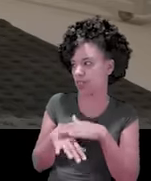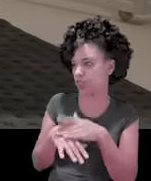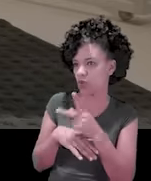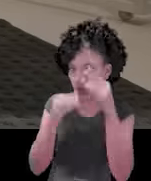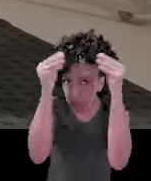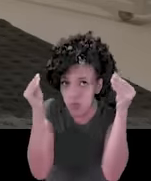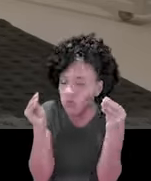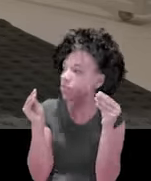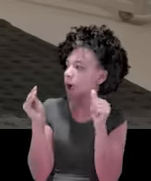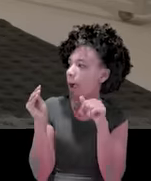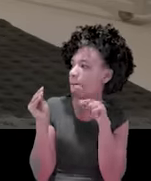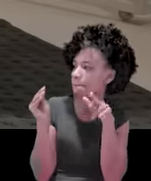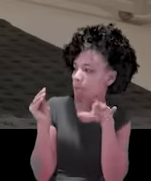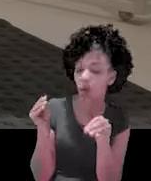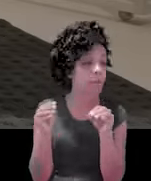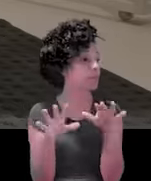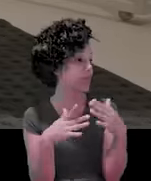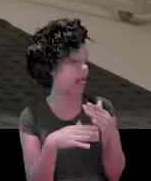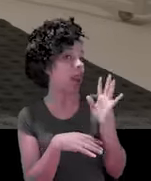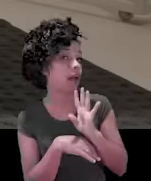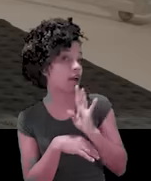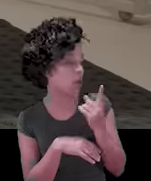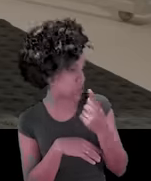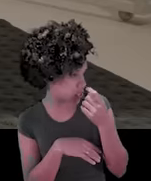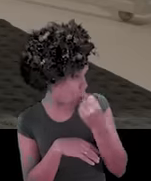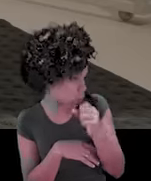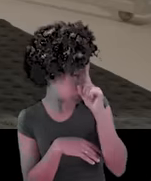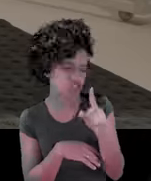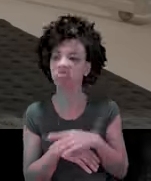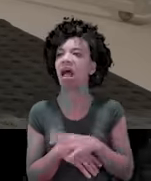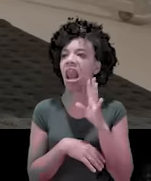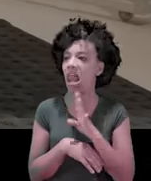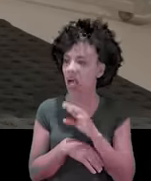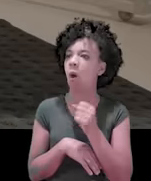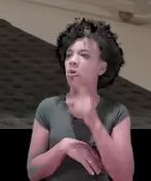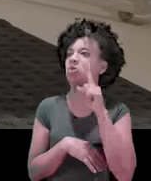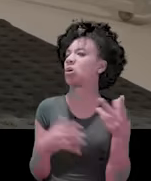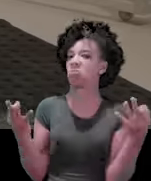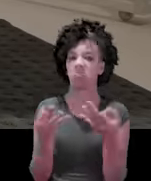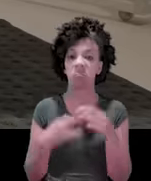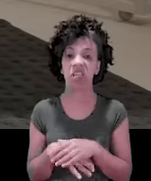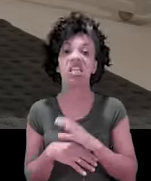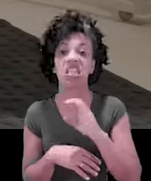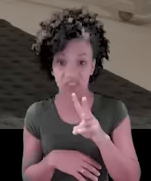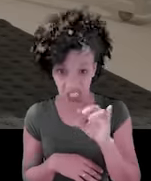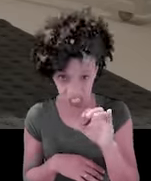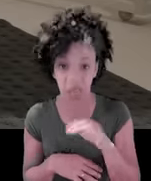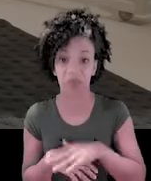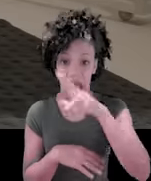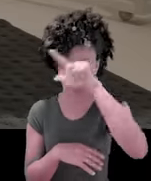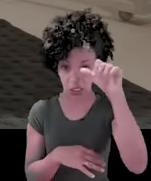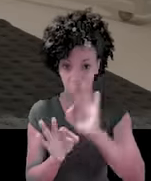abrigo esse primeiro ainda era é legal esses oito dias que ele foi um dia ou é legal esses outros galera da CVC